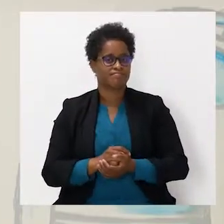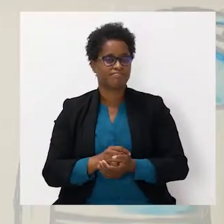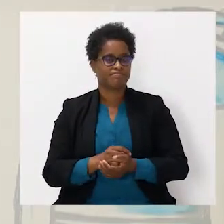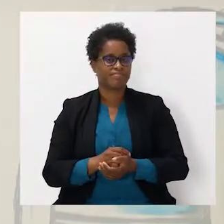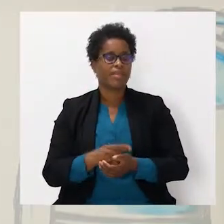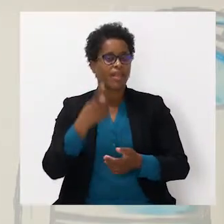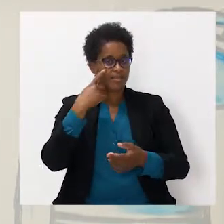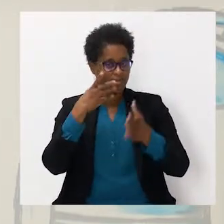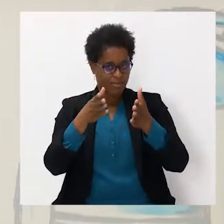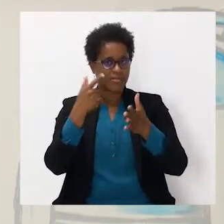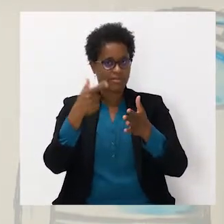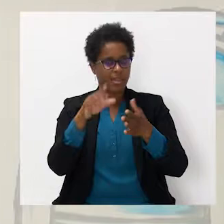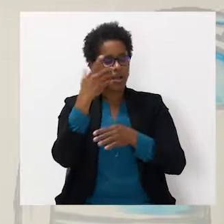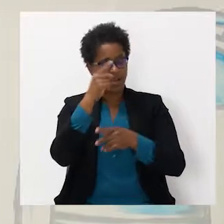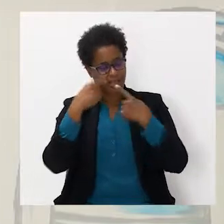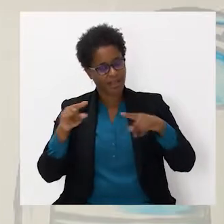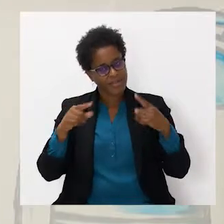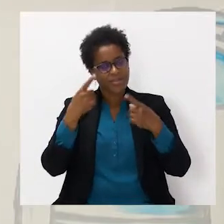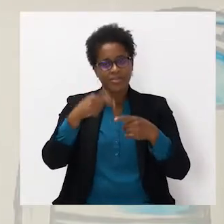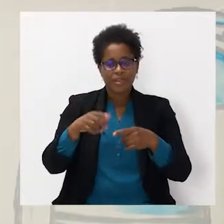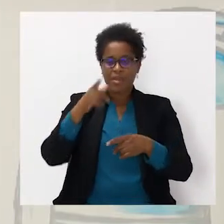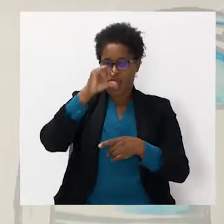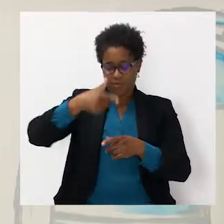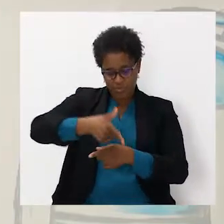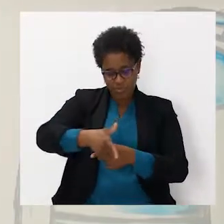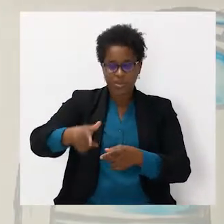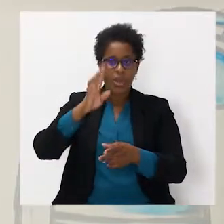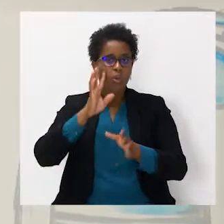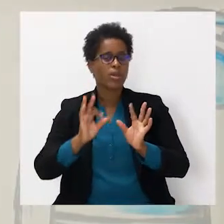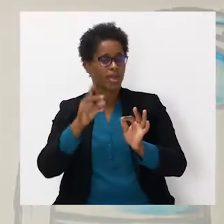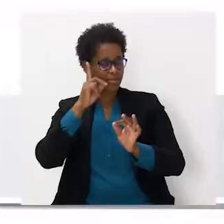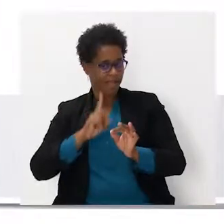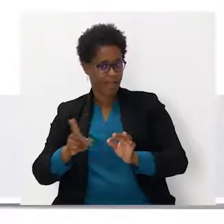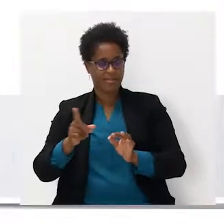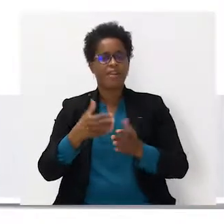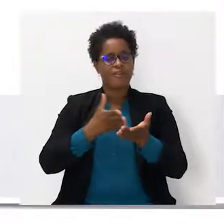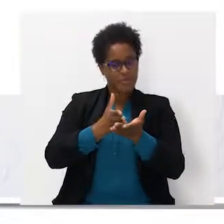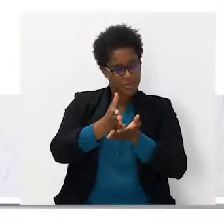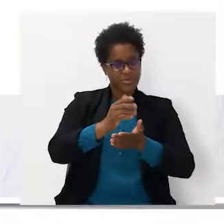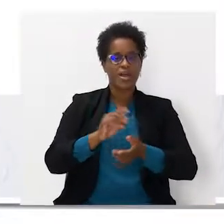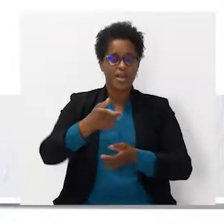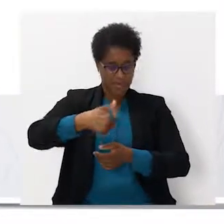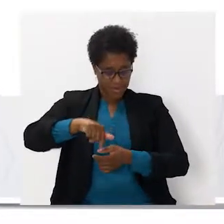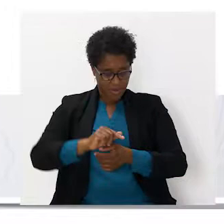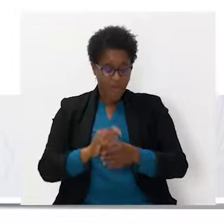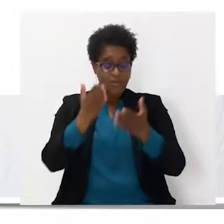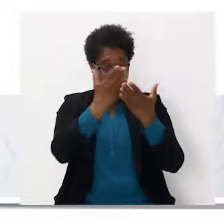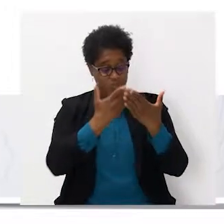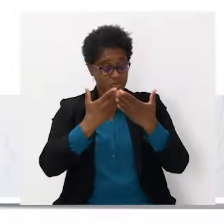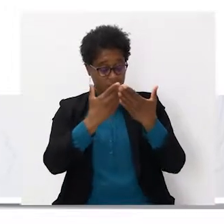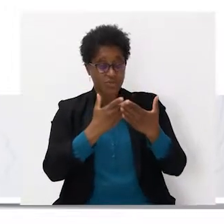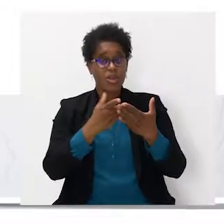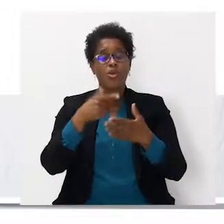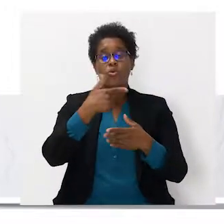canção devemos regá-la, cuidar dela. Continuemos. Nós vamos estudar